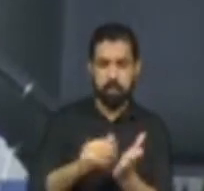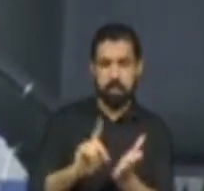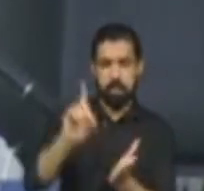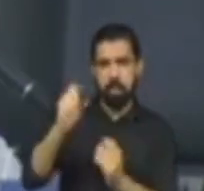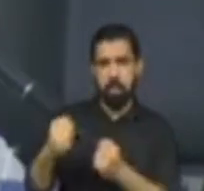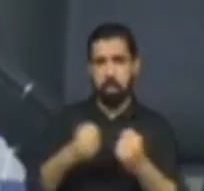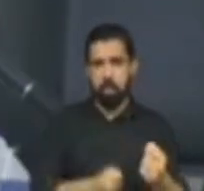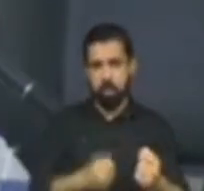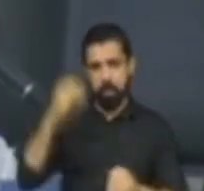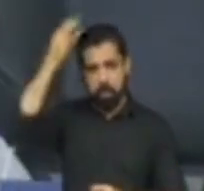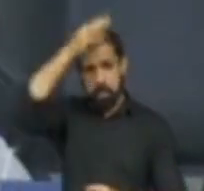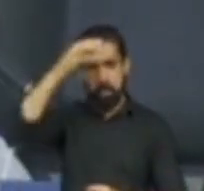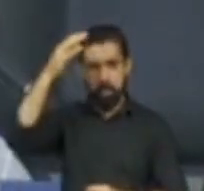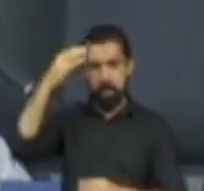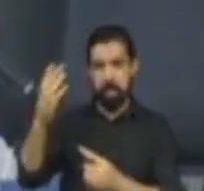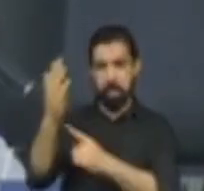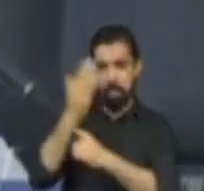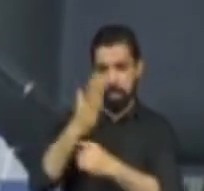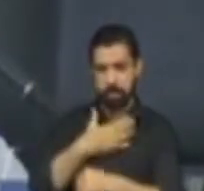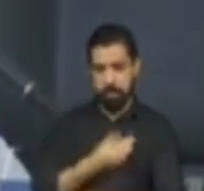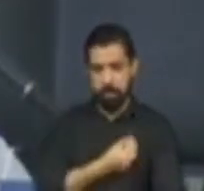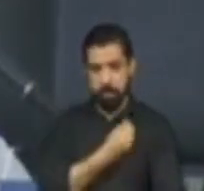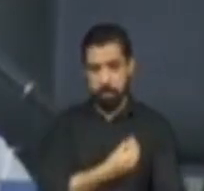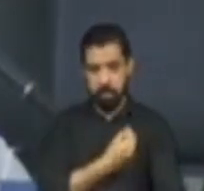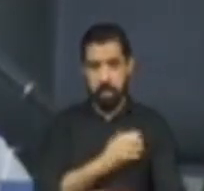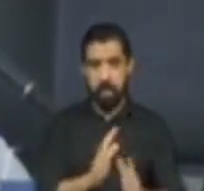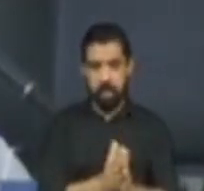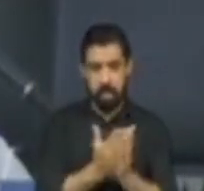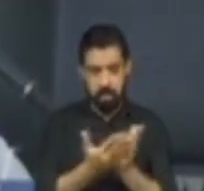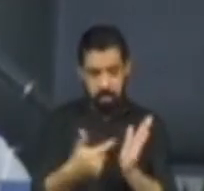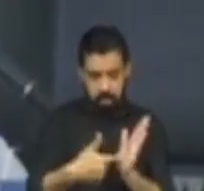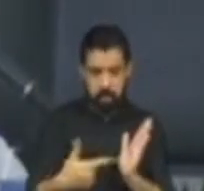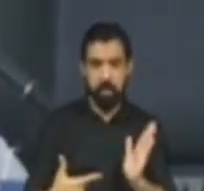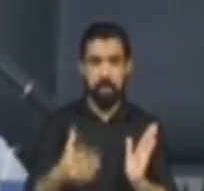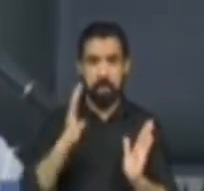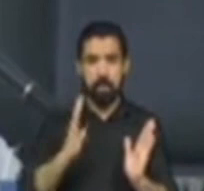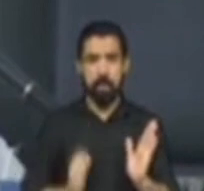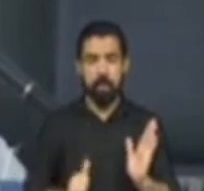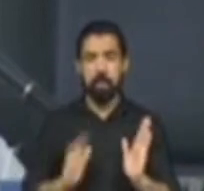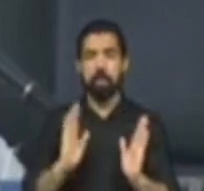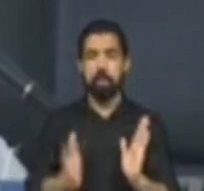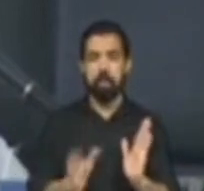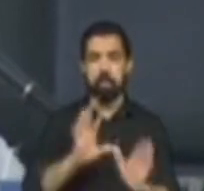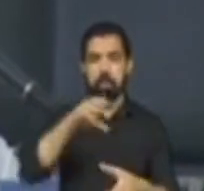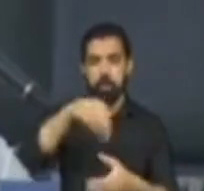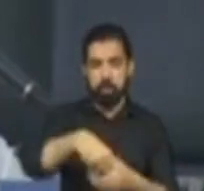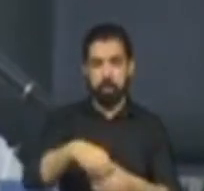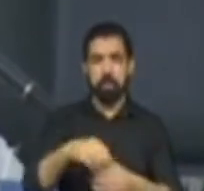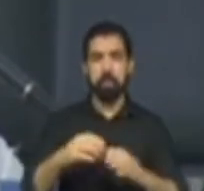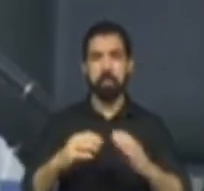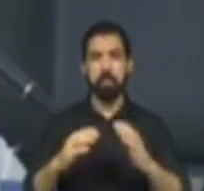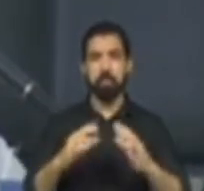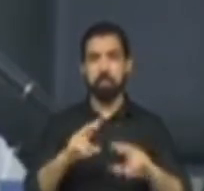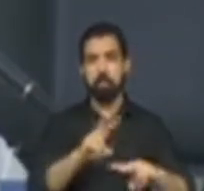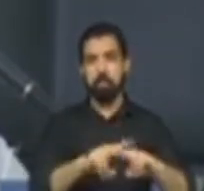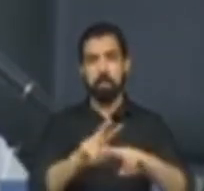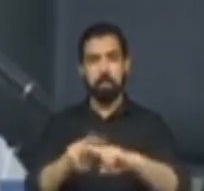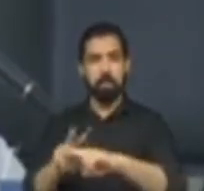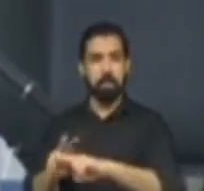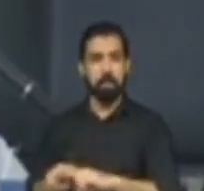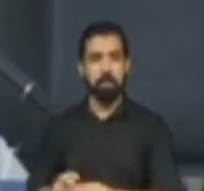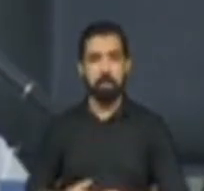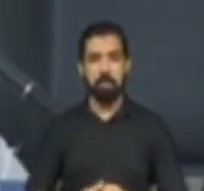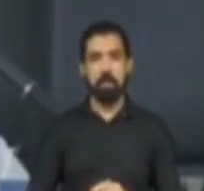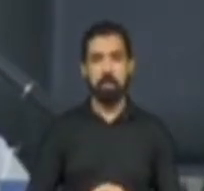Espírito Santo sobre a minha vida. A Bíblia Sagrada, ela já está dentro dos presídios, porque nós conseguimos colocar lá. E